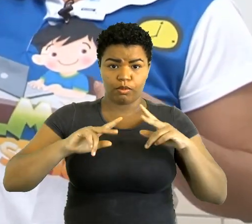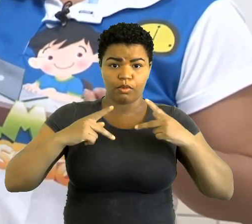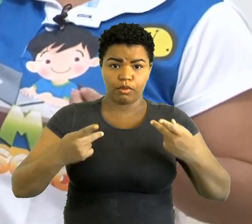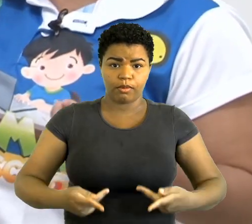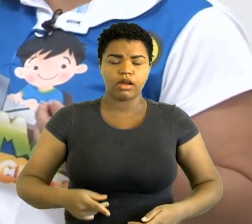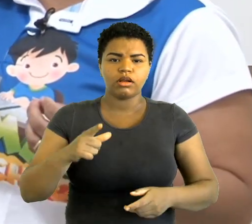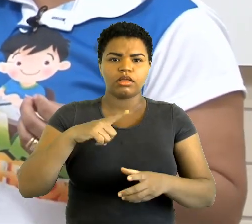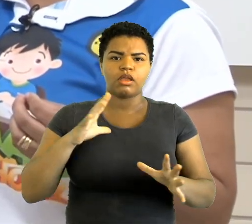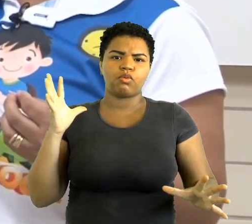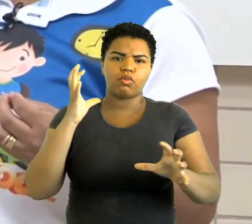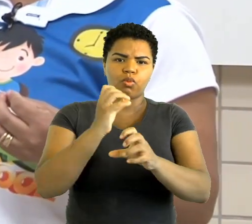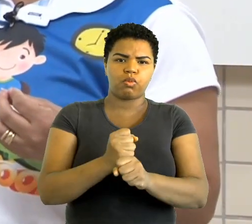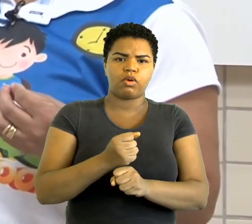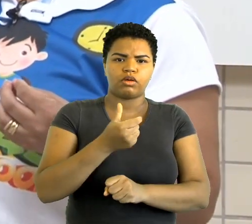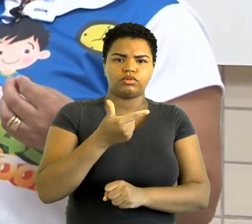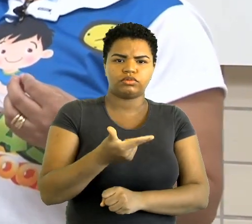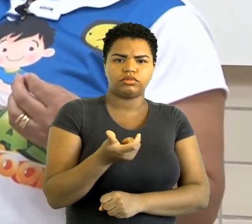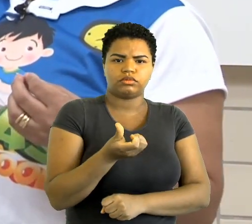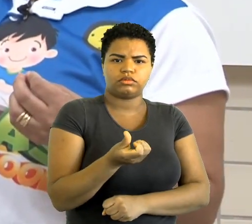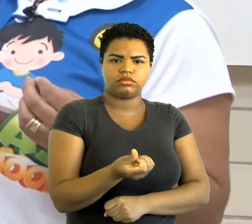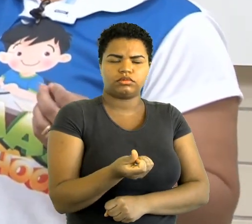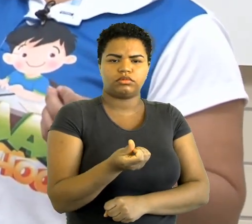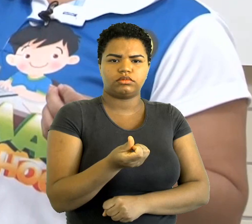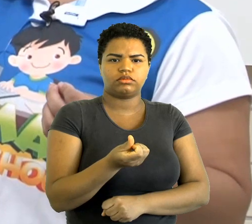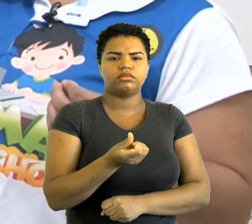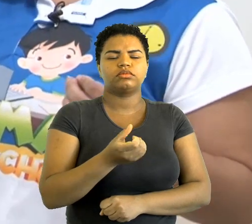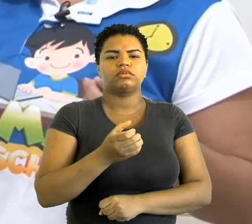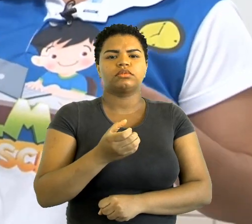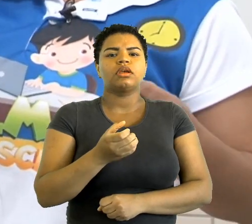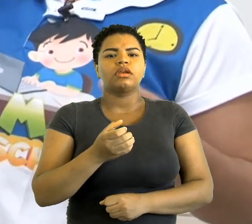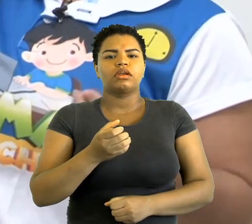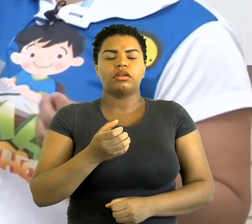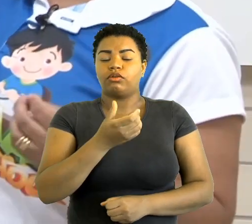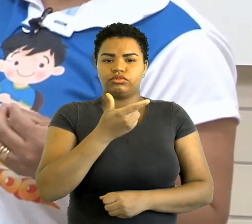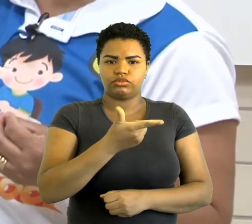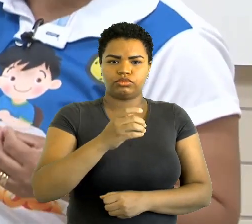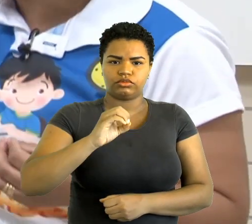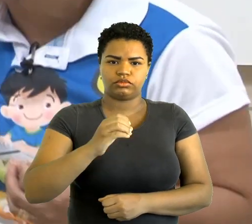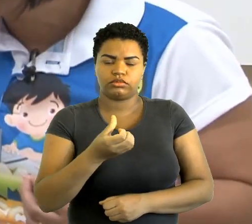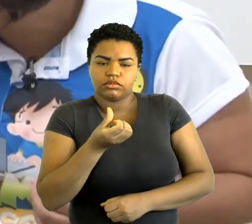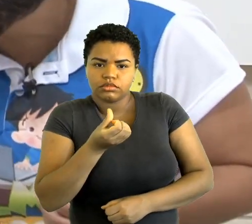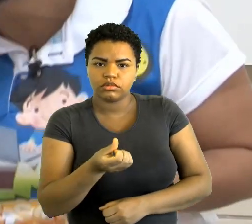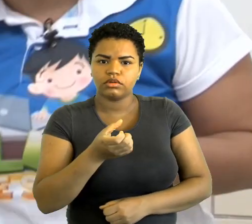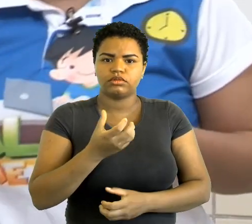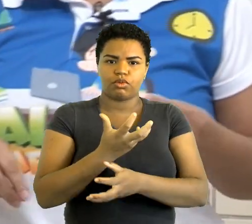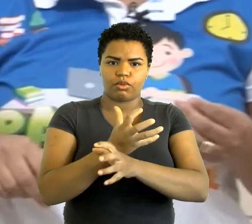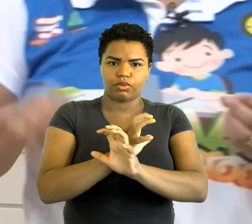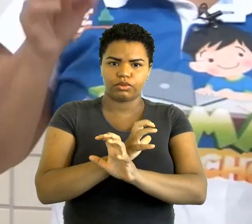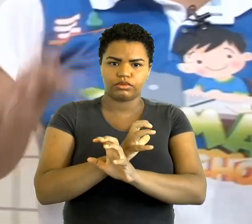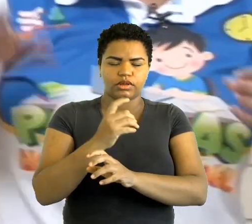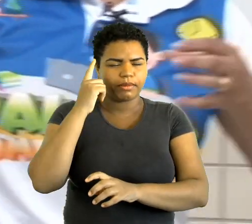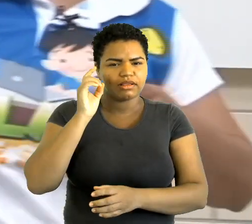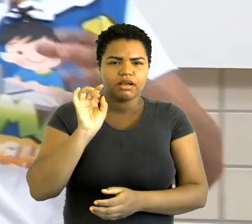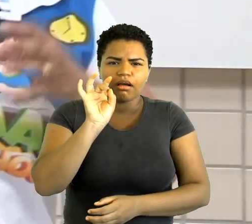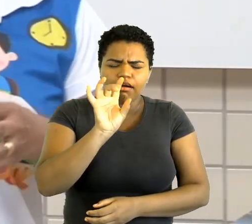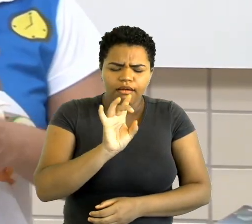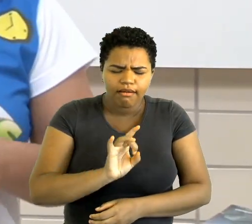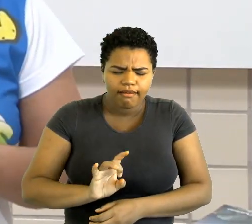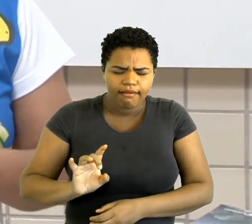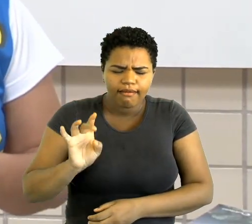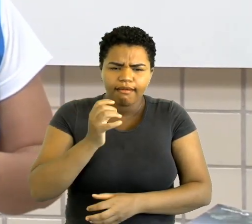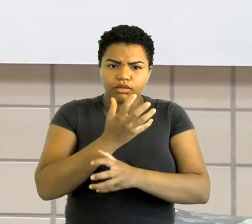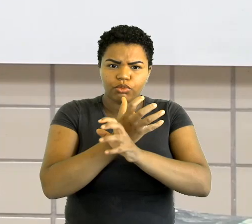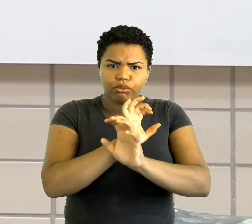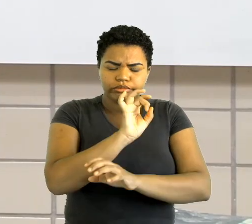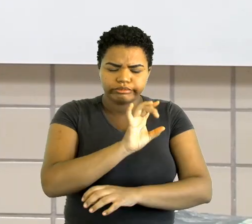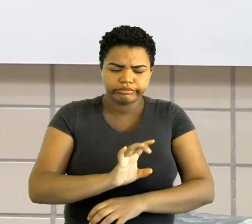206 ossos, como a gente pode olhar aqui dentro do nosso esqueleto. Se a gente for contar um por um aqui, cada um desses ossinhos, nós vamos chegar na quantidade de